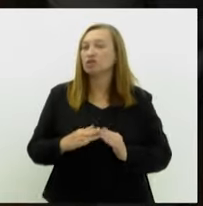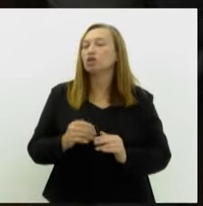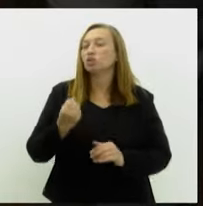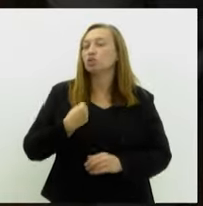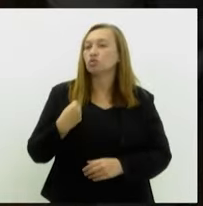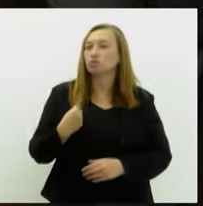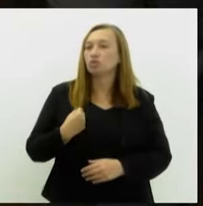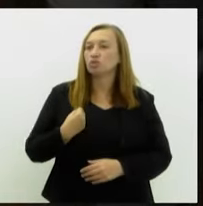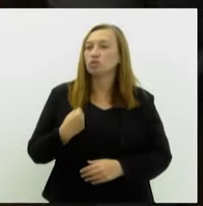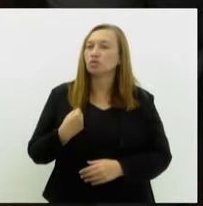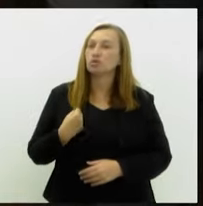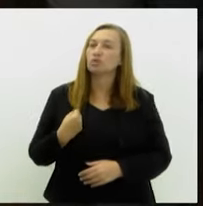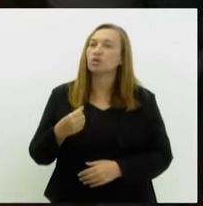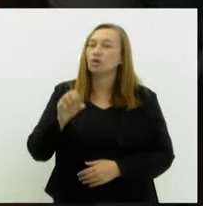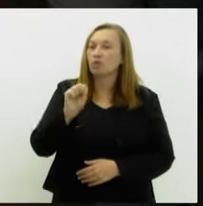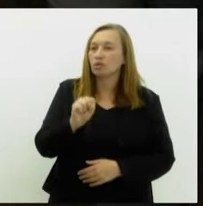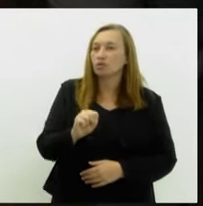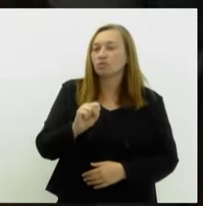número